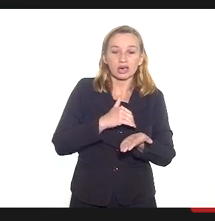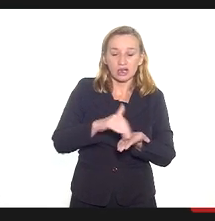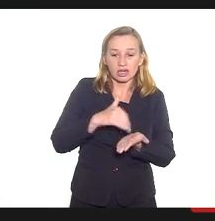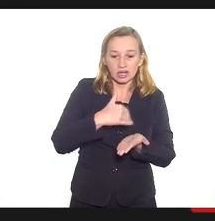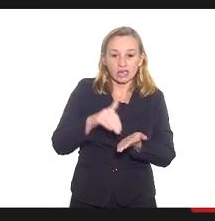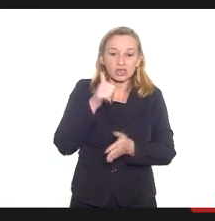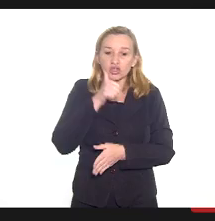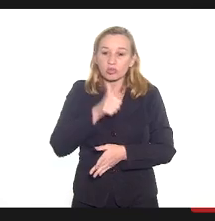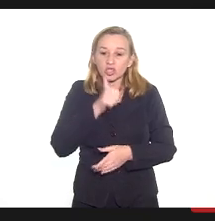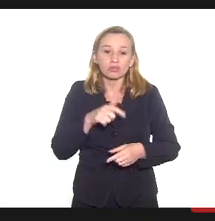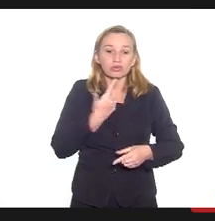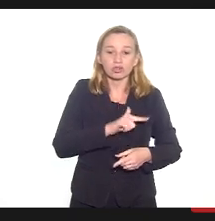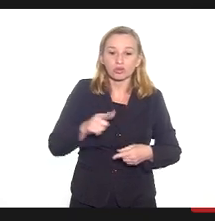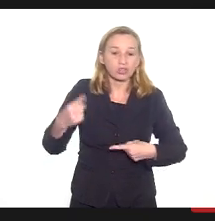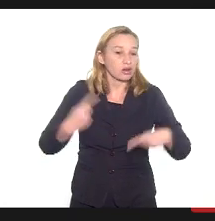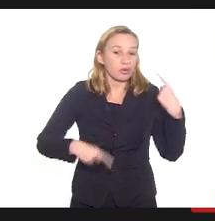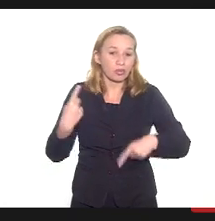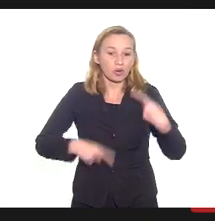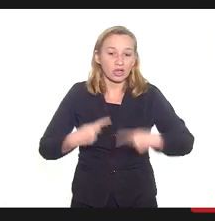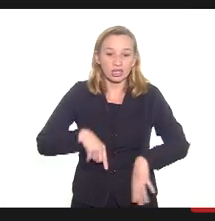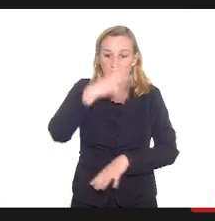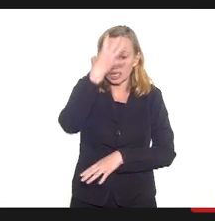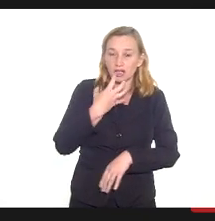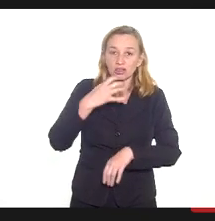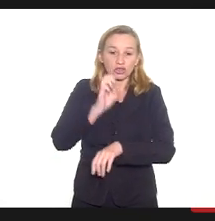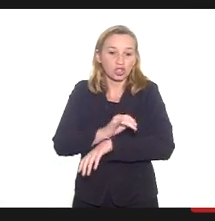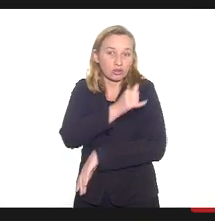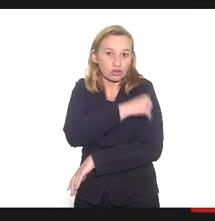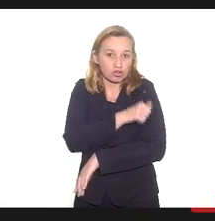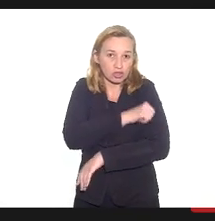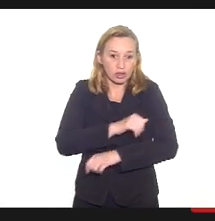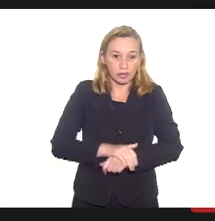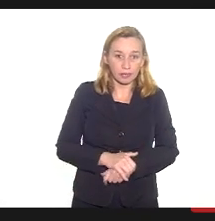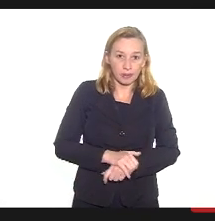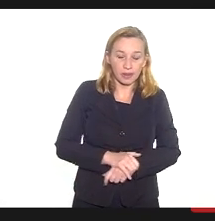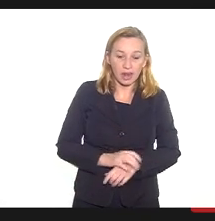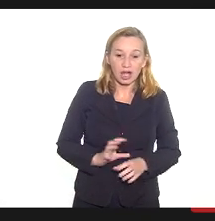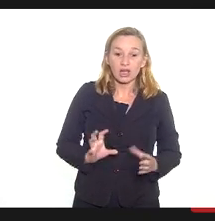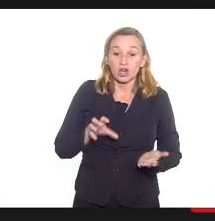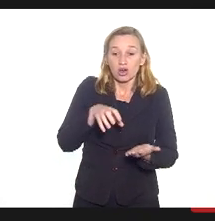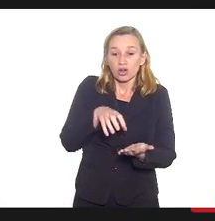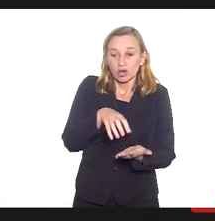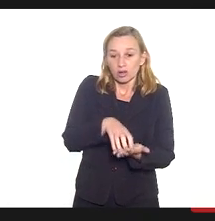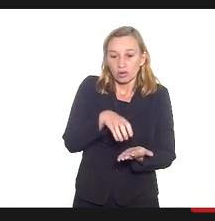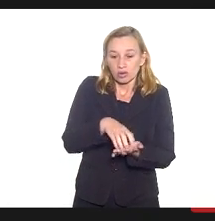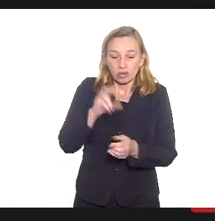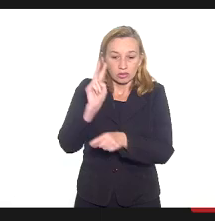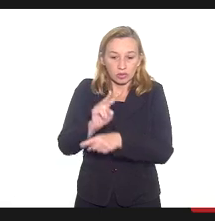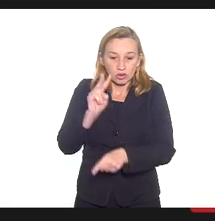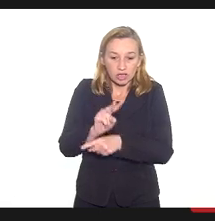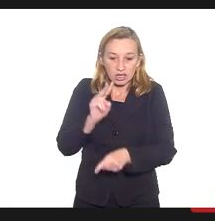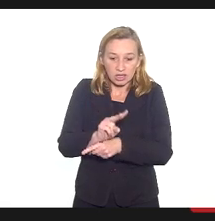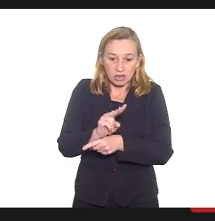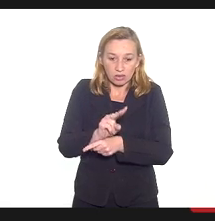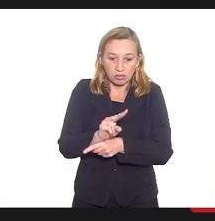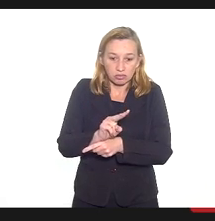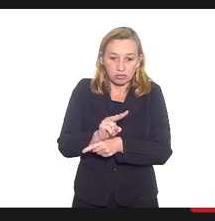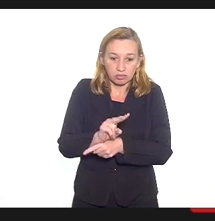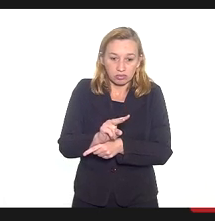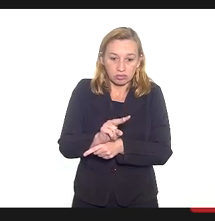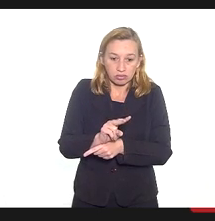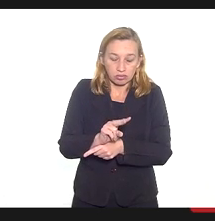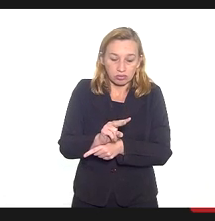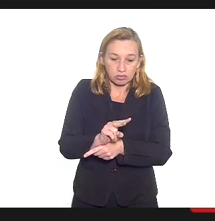não tem uma política séria no estado do Rio de Janeiro. A rede de proteção esfacelada, cada um abre